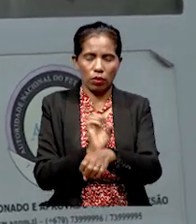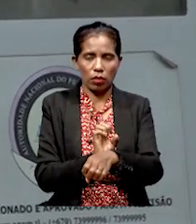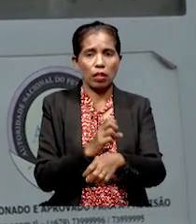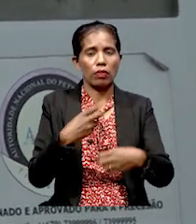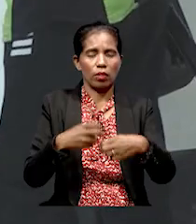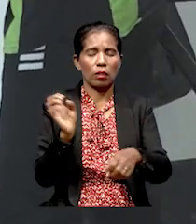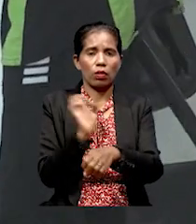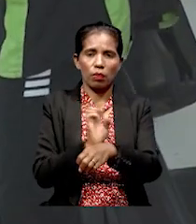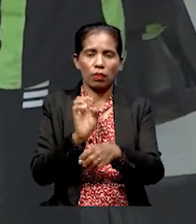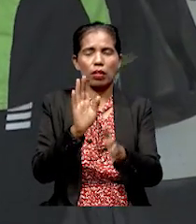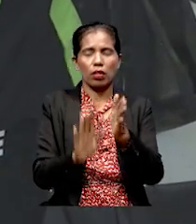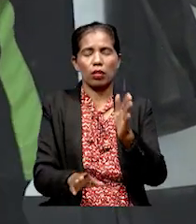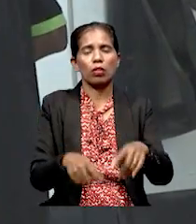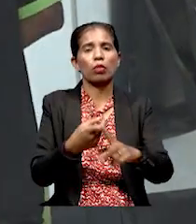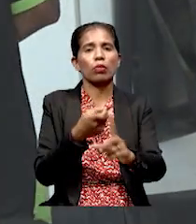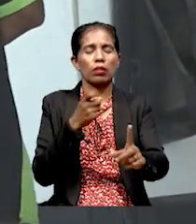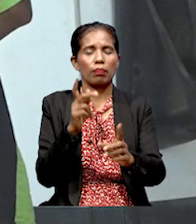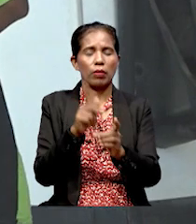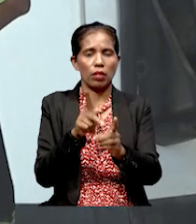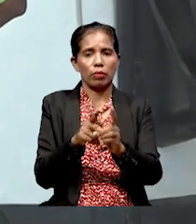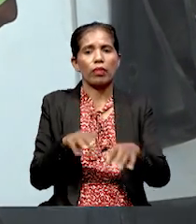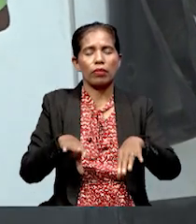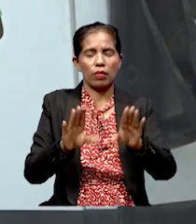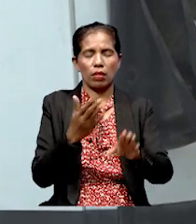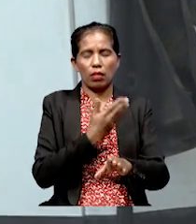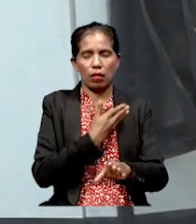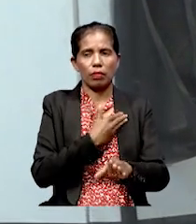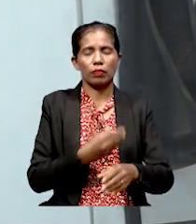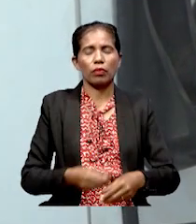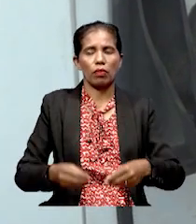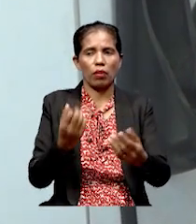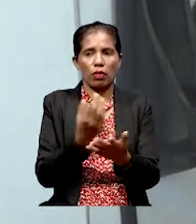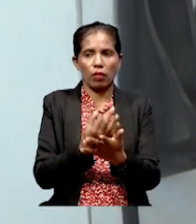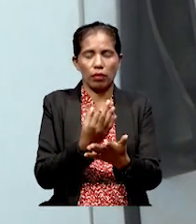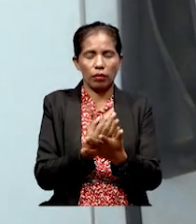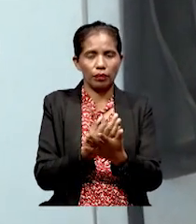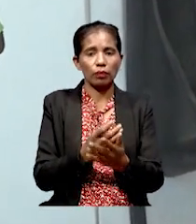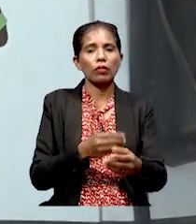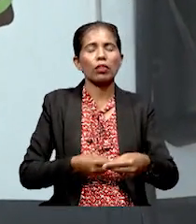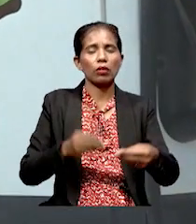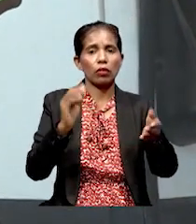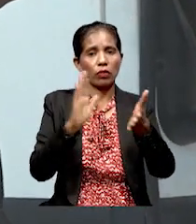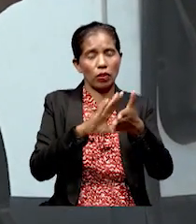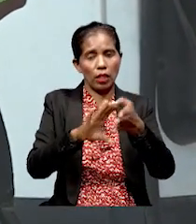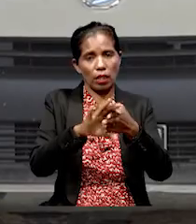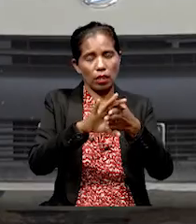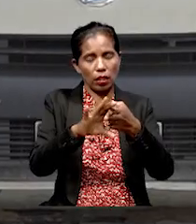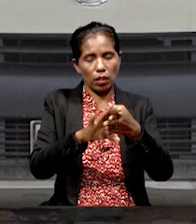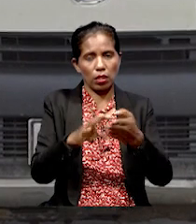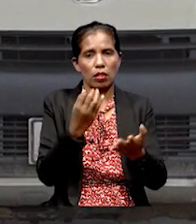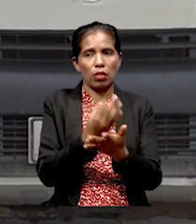folim combustível nebesae. Subsídio se atribui li ho se voucher combustível com